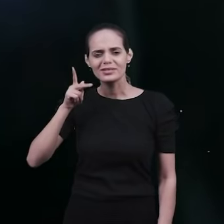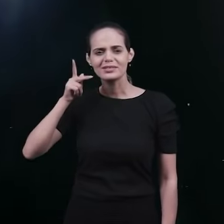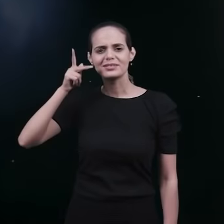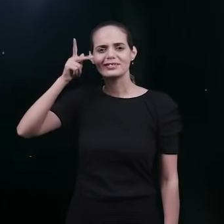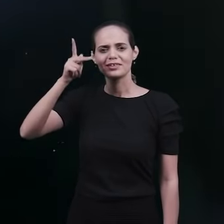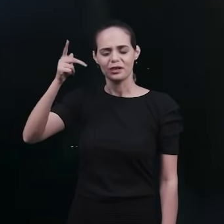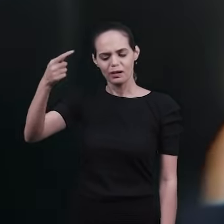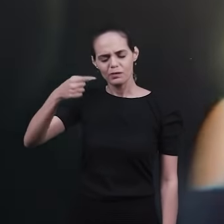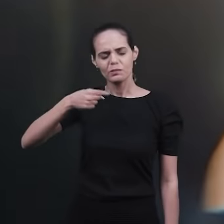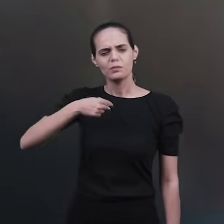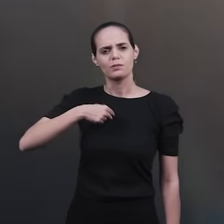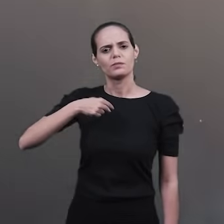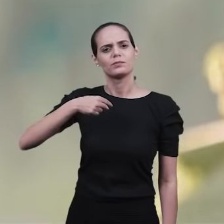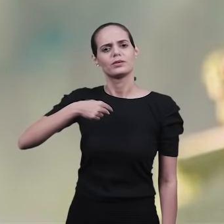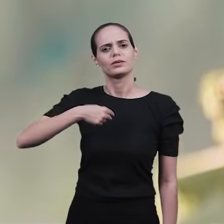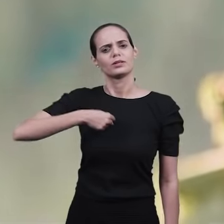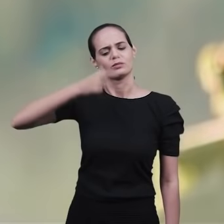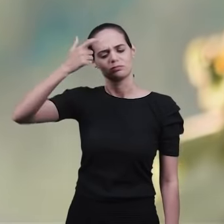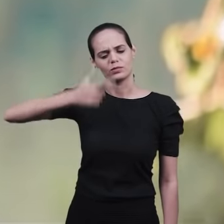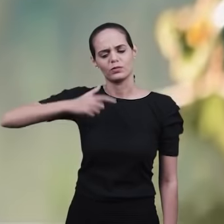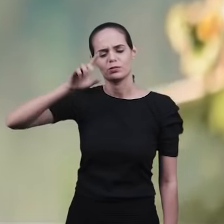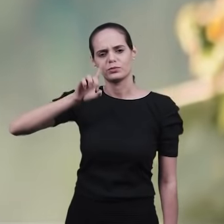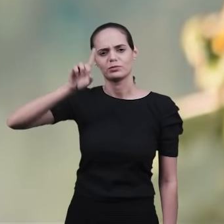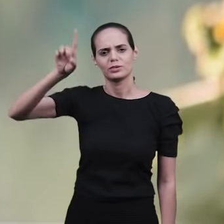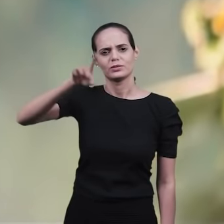vencerá com o vosso